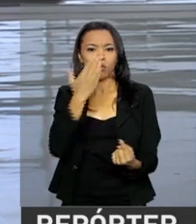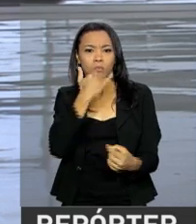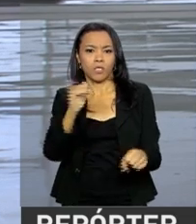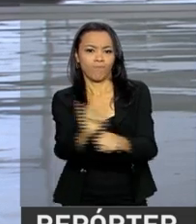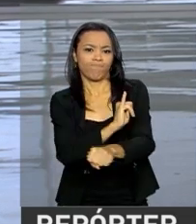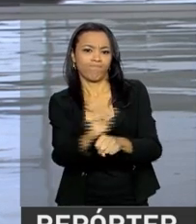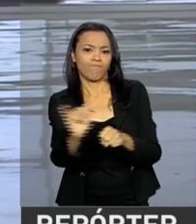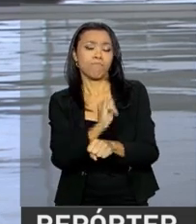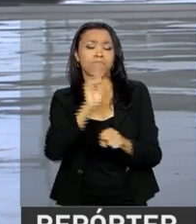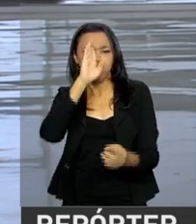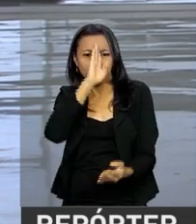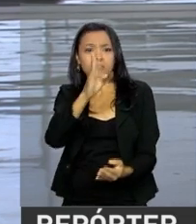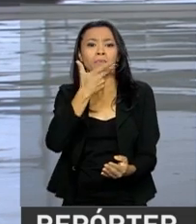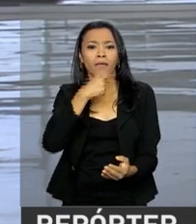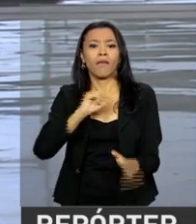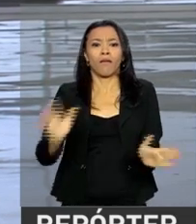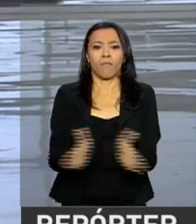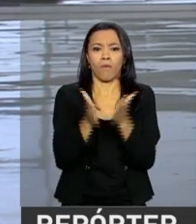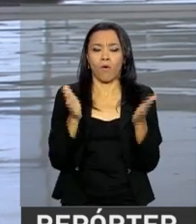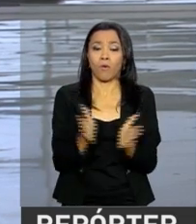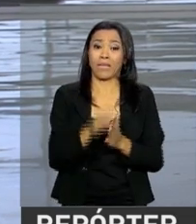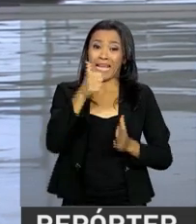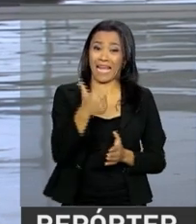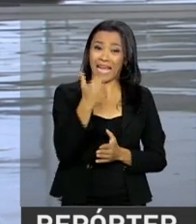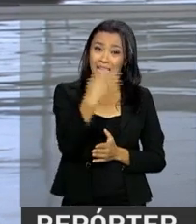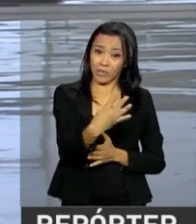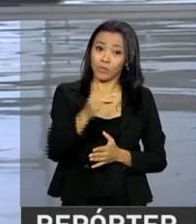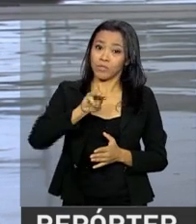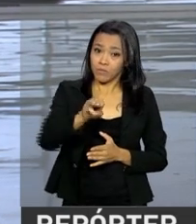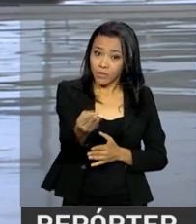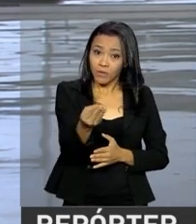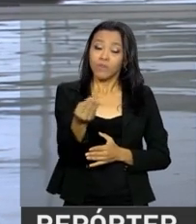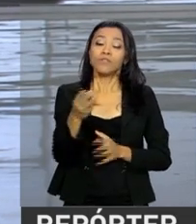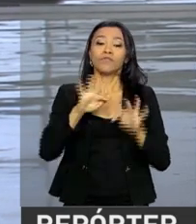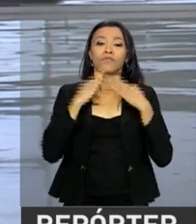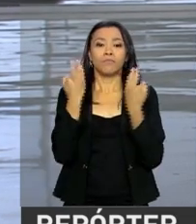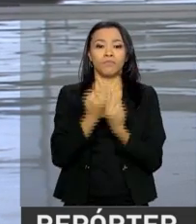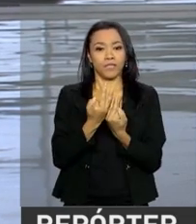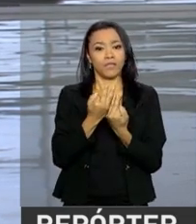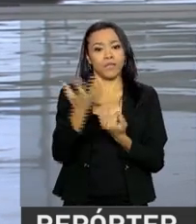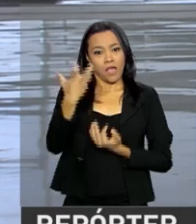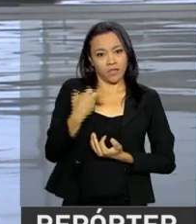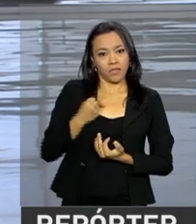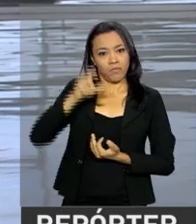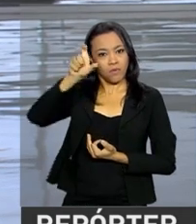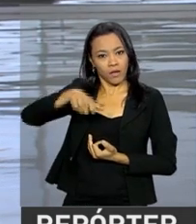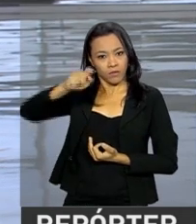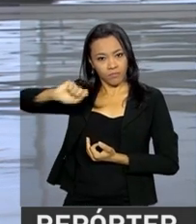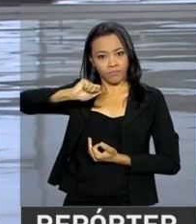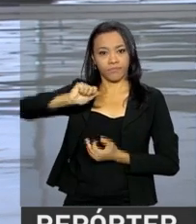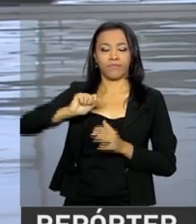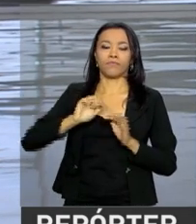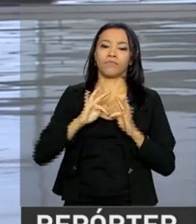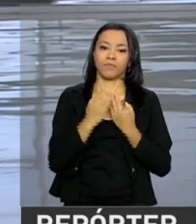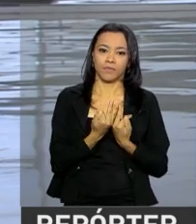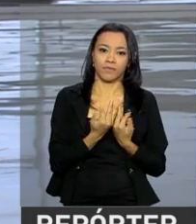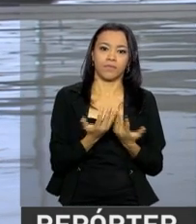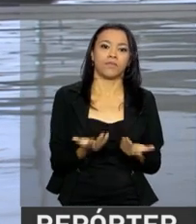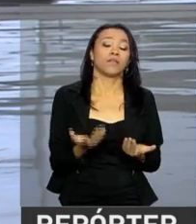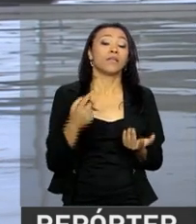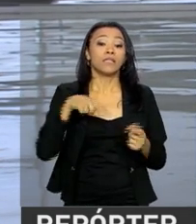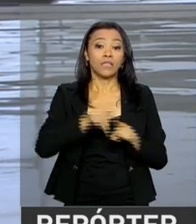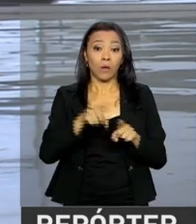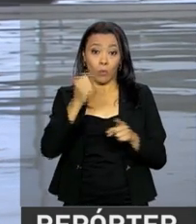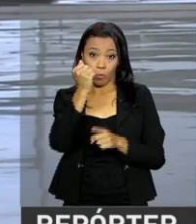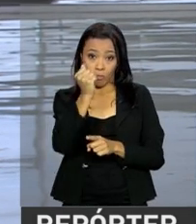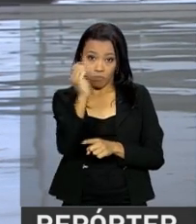pobre especialmente as 14 milhões de famílias do Bolsa Família e o governo federal tem reforçado ações como o programa de aquisição de